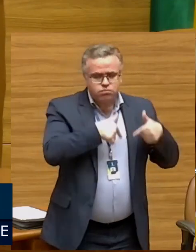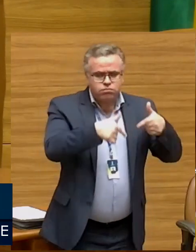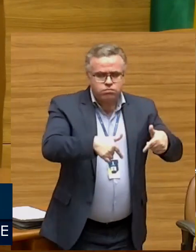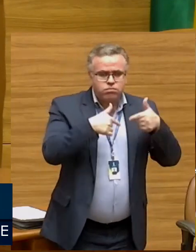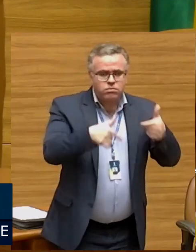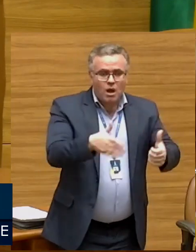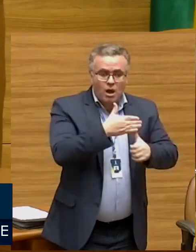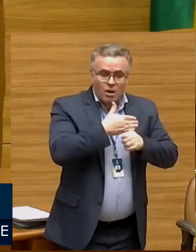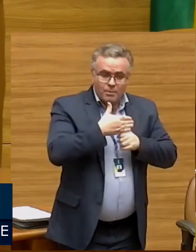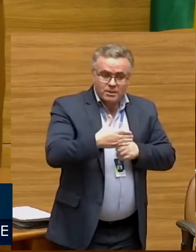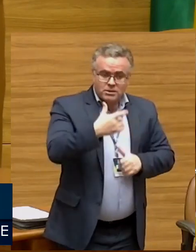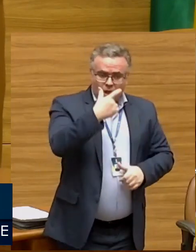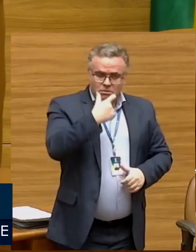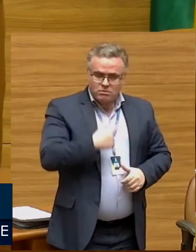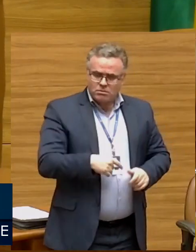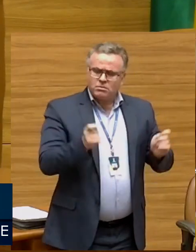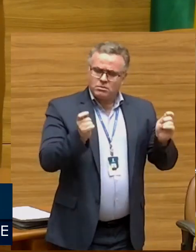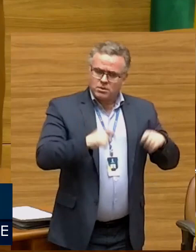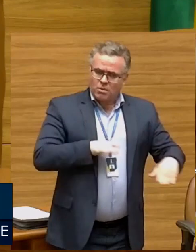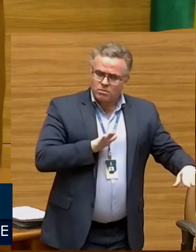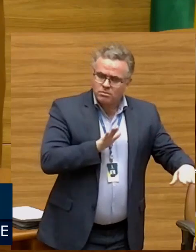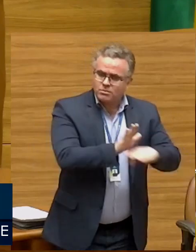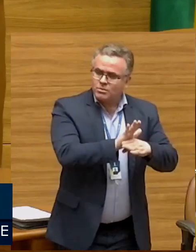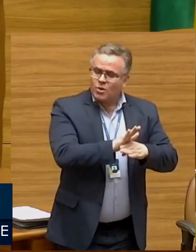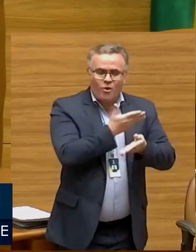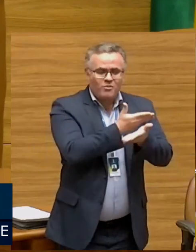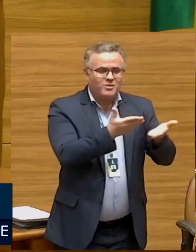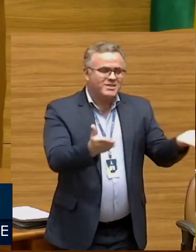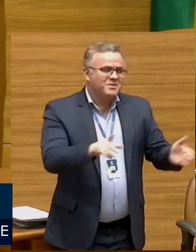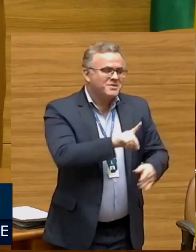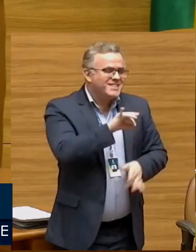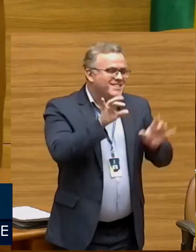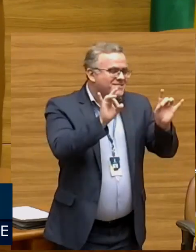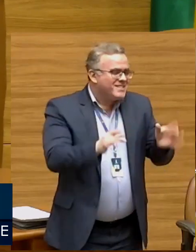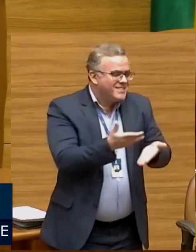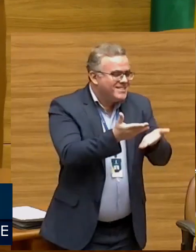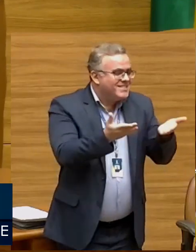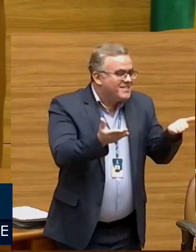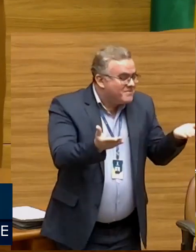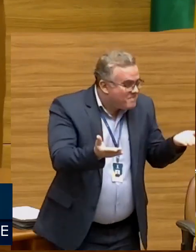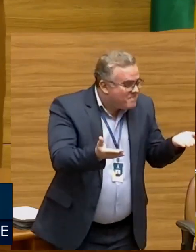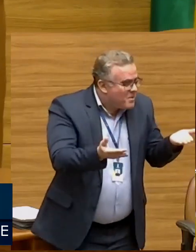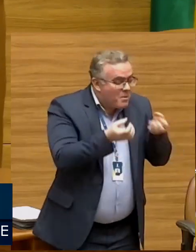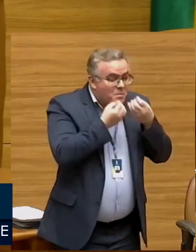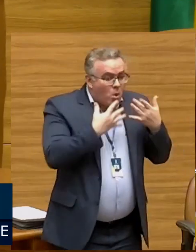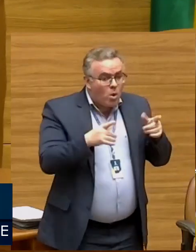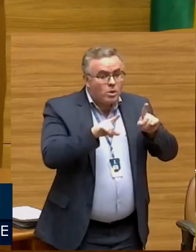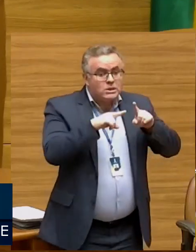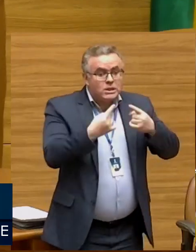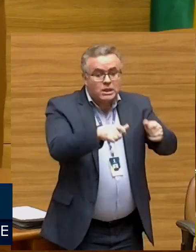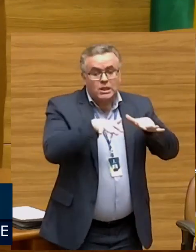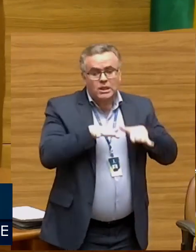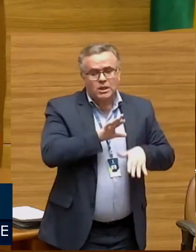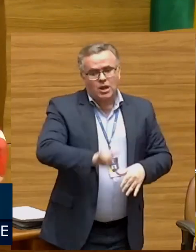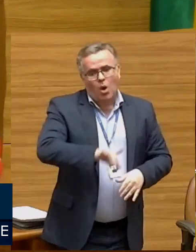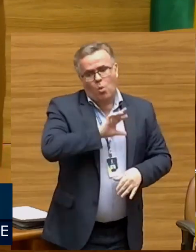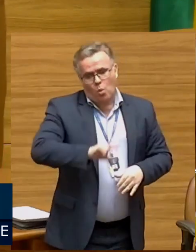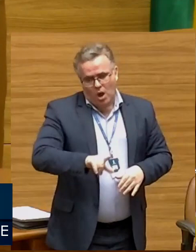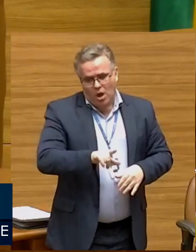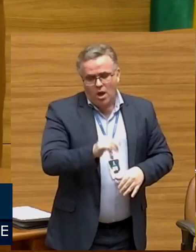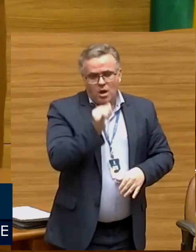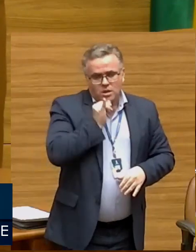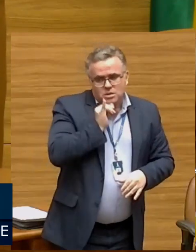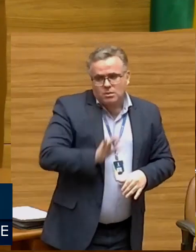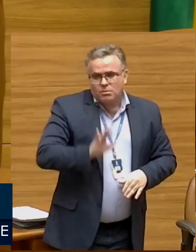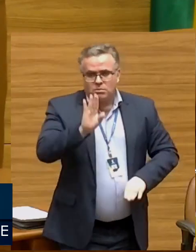de vocês e que esse dia é um dia de vocês. Infelizmente, hoje não é uma audiência pública, porque